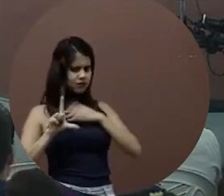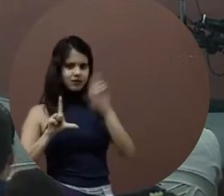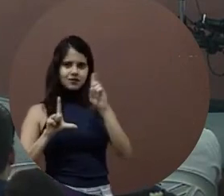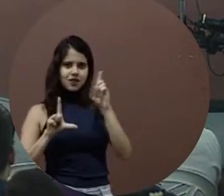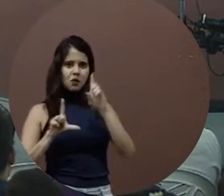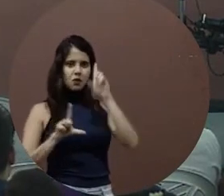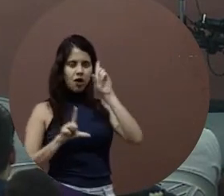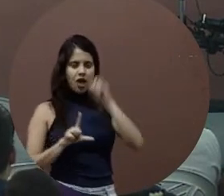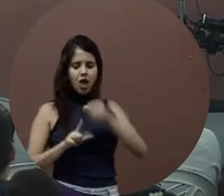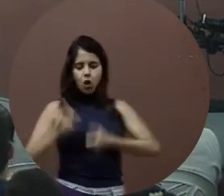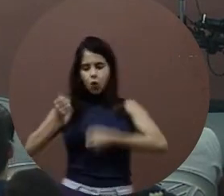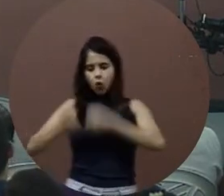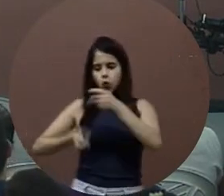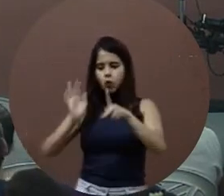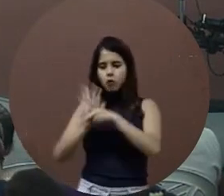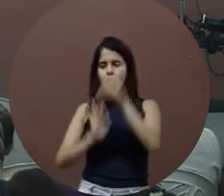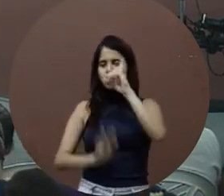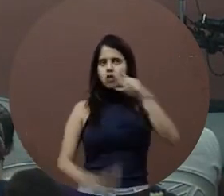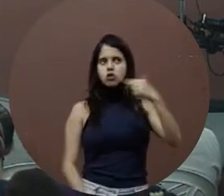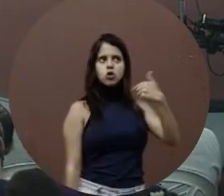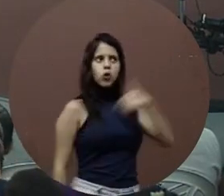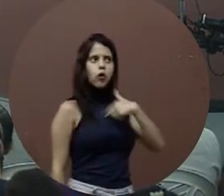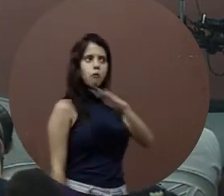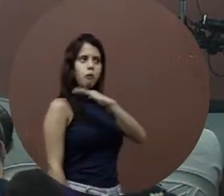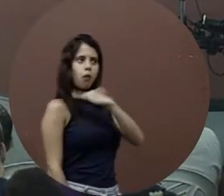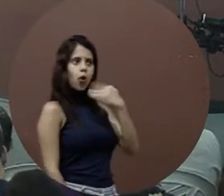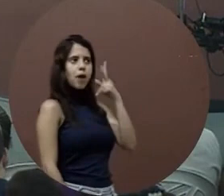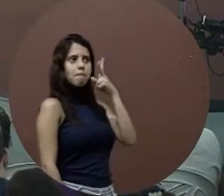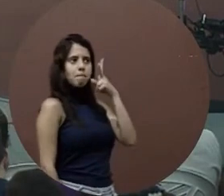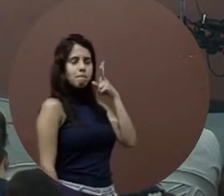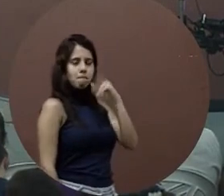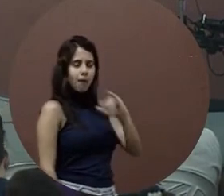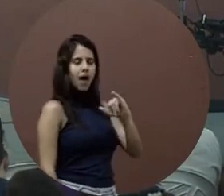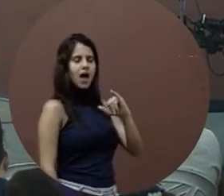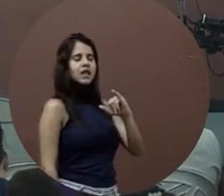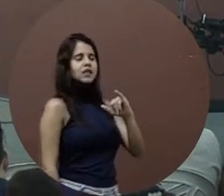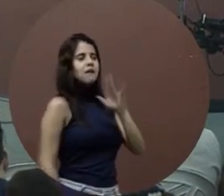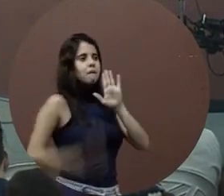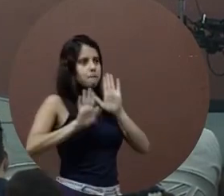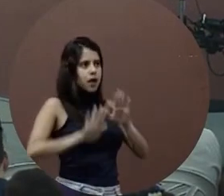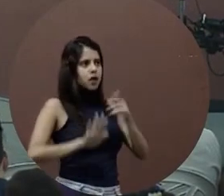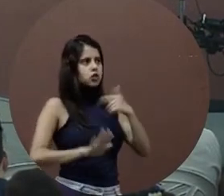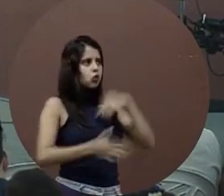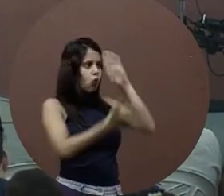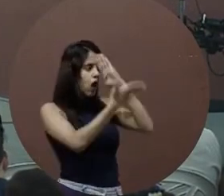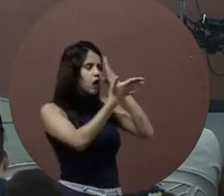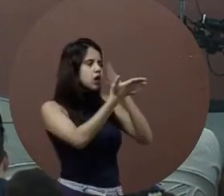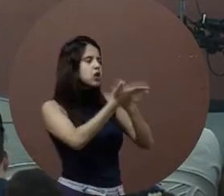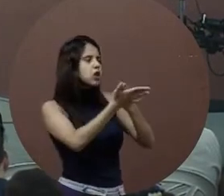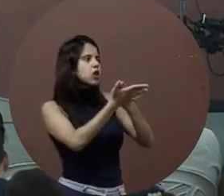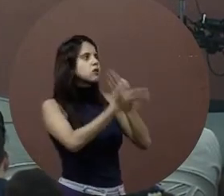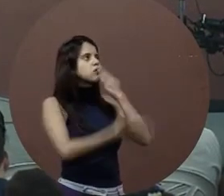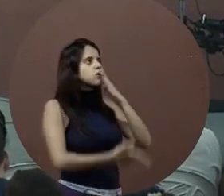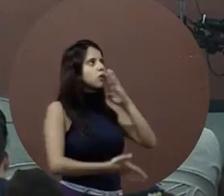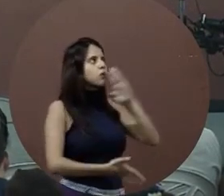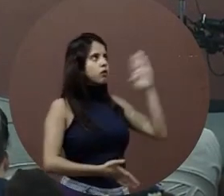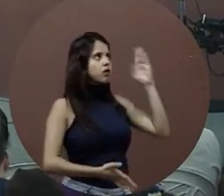eu morreria acreditando na promessa. De que Cristo se mostrará grande nessa